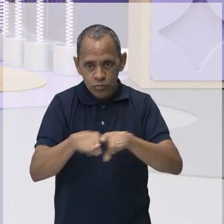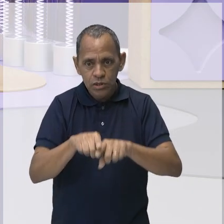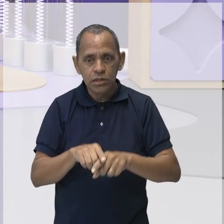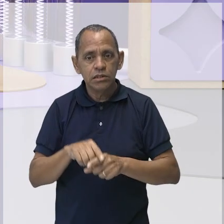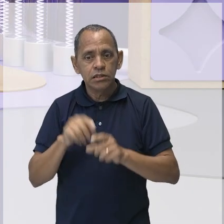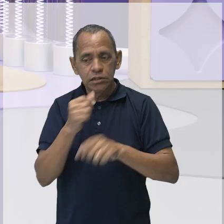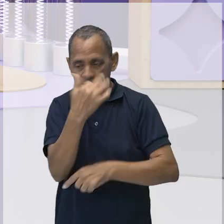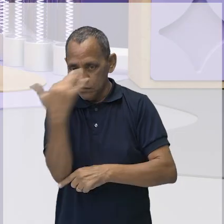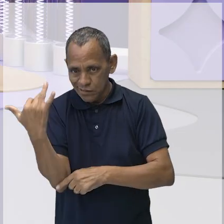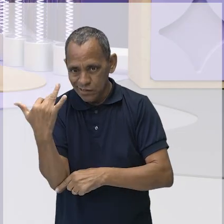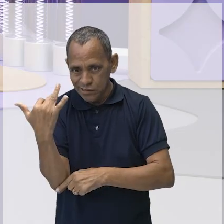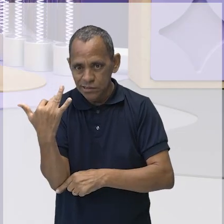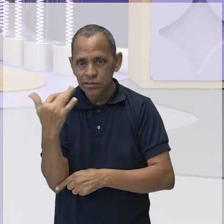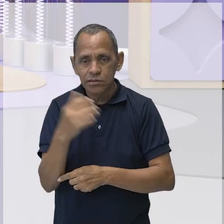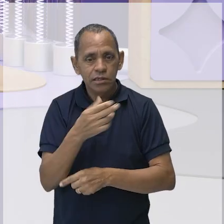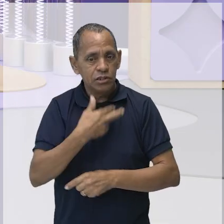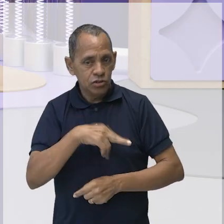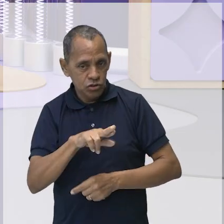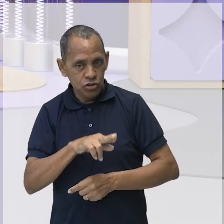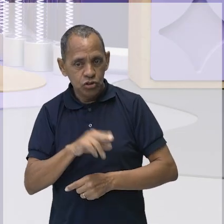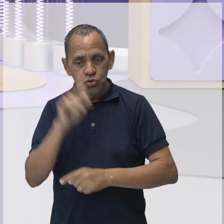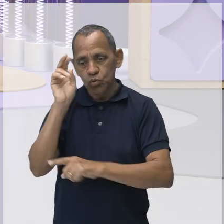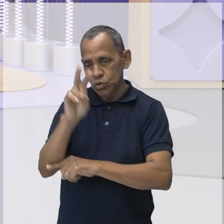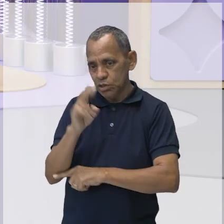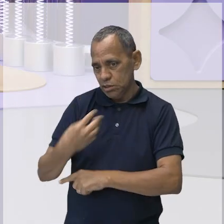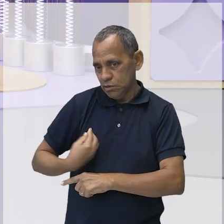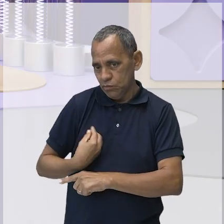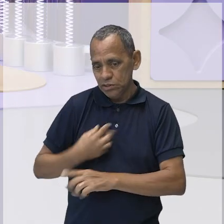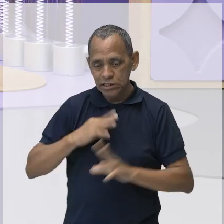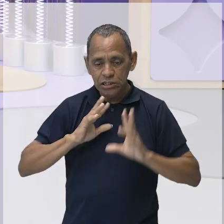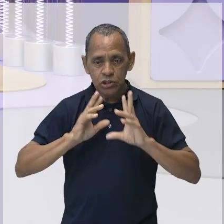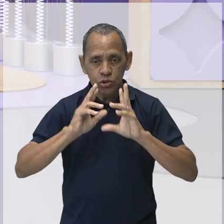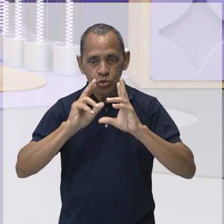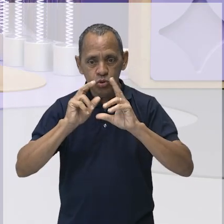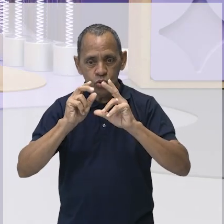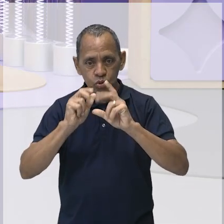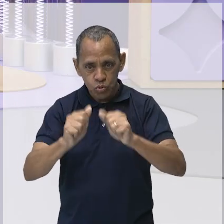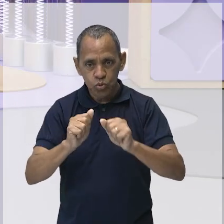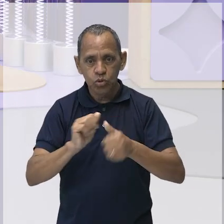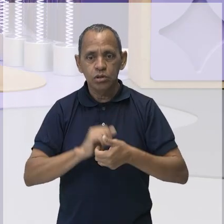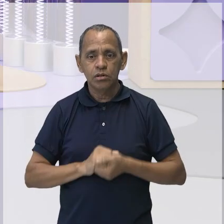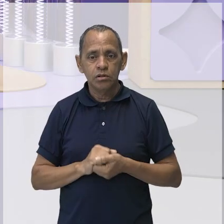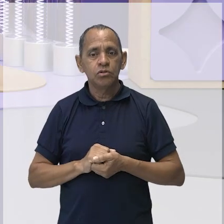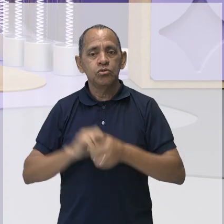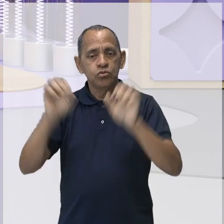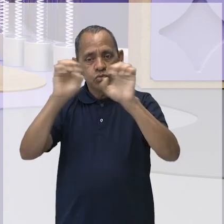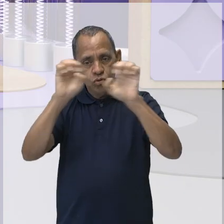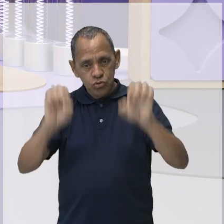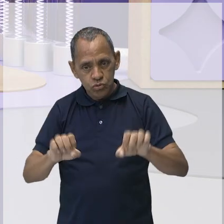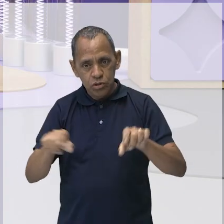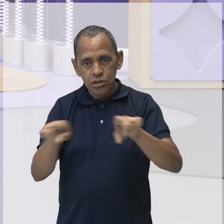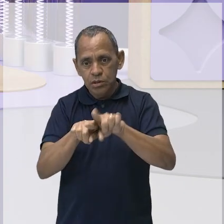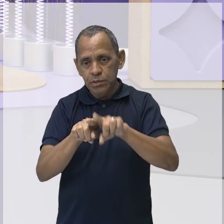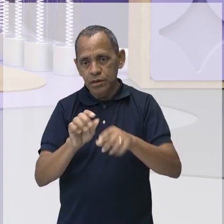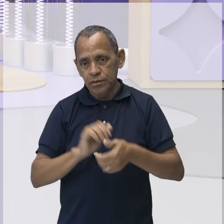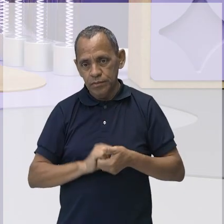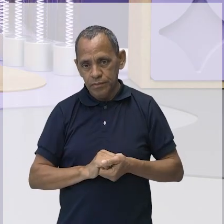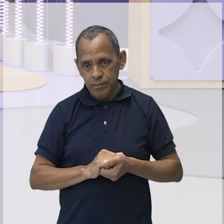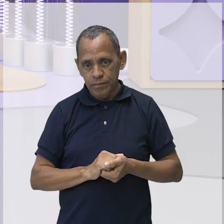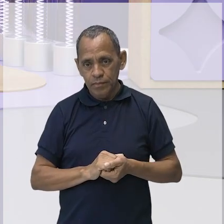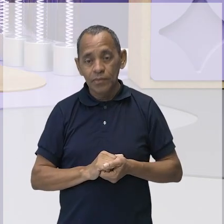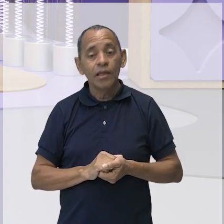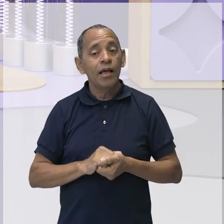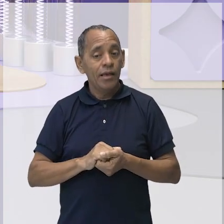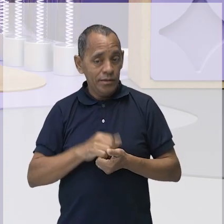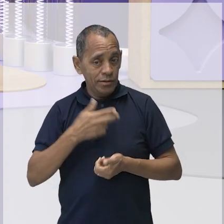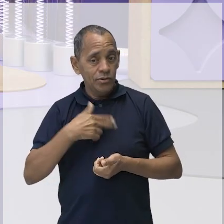pela preservação da vida em todas as suas manifestações. Olha que interessante, essas religiões